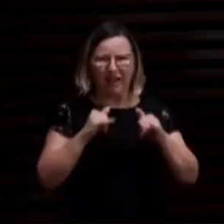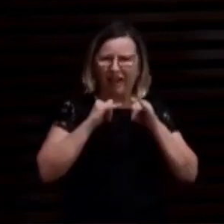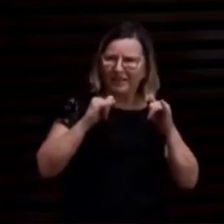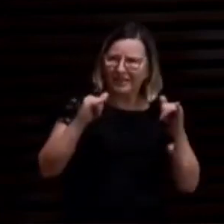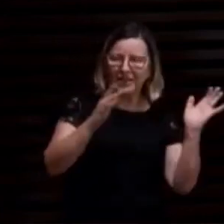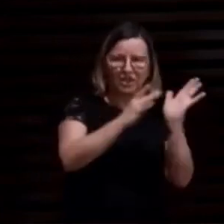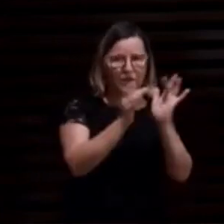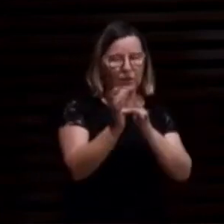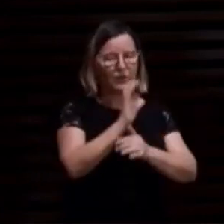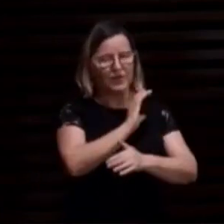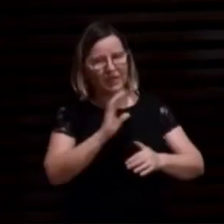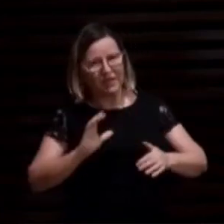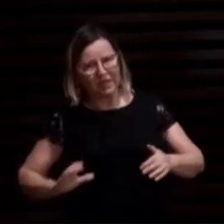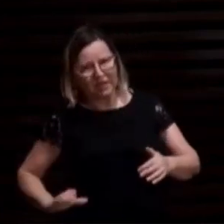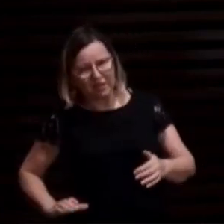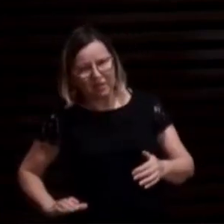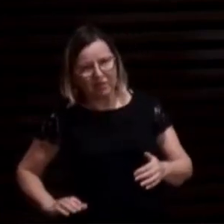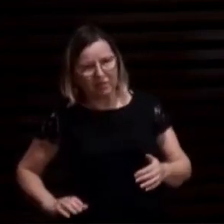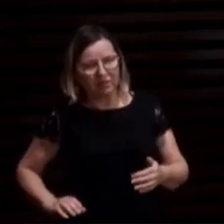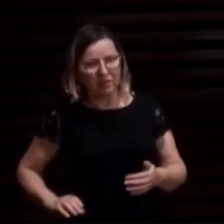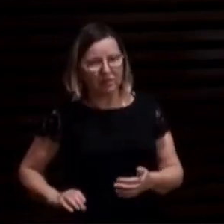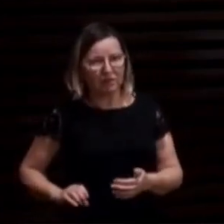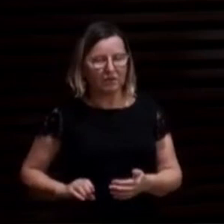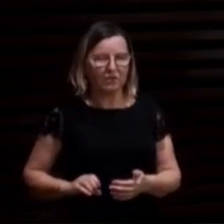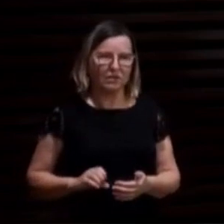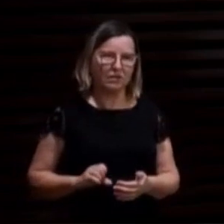Cristo, trazendo uma linguagem